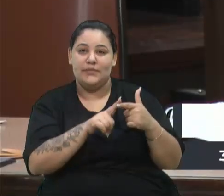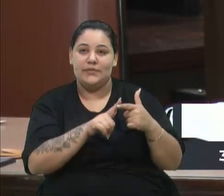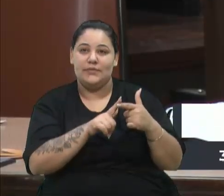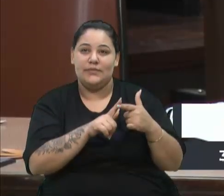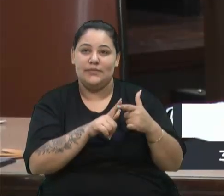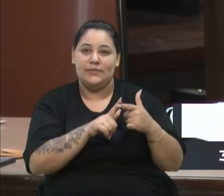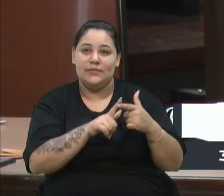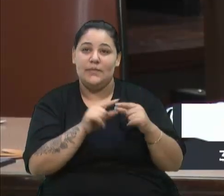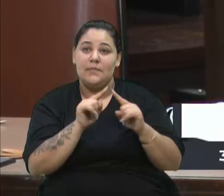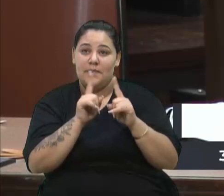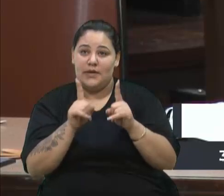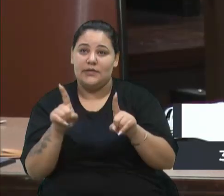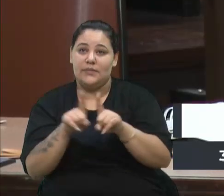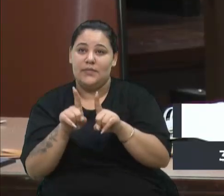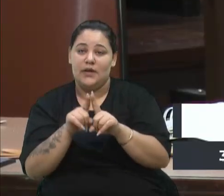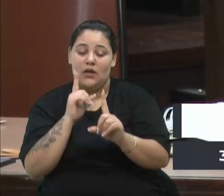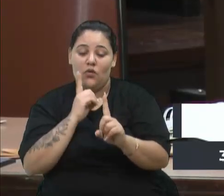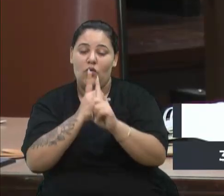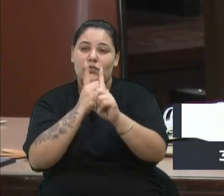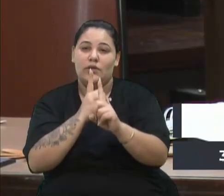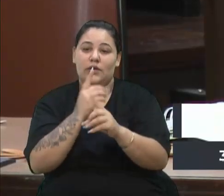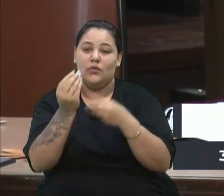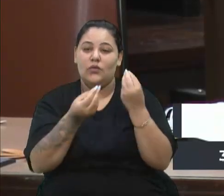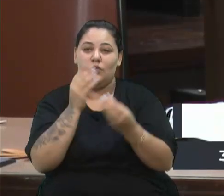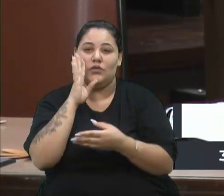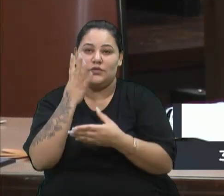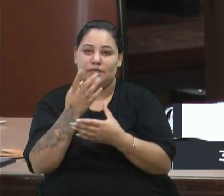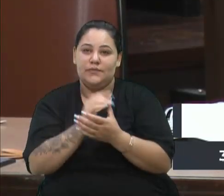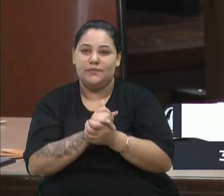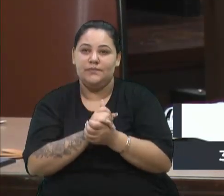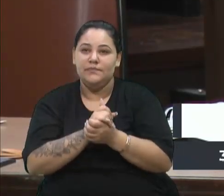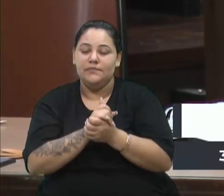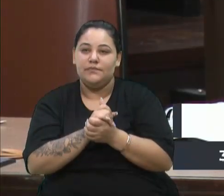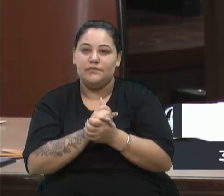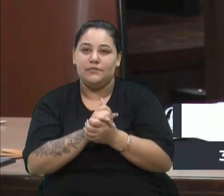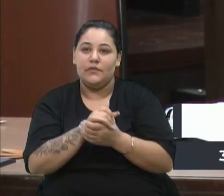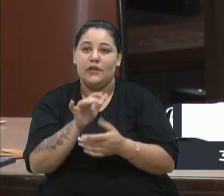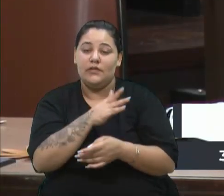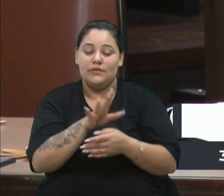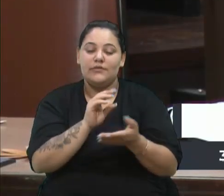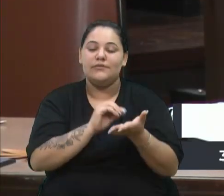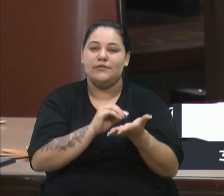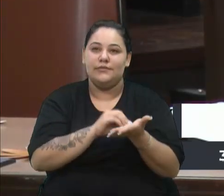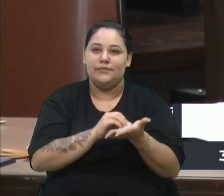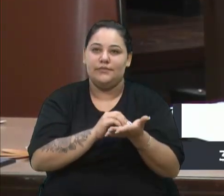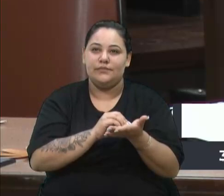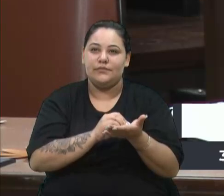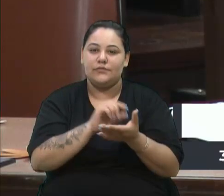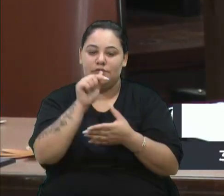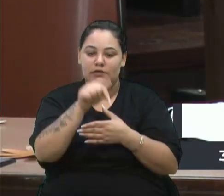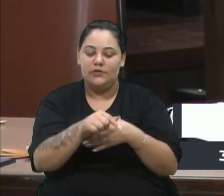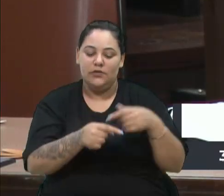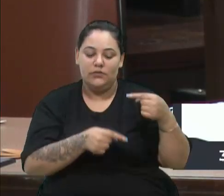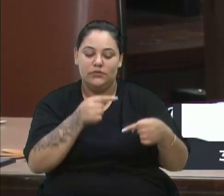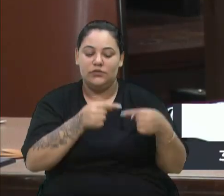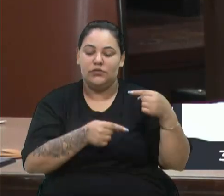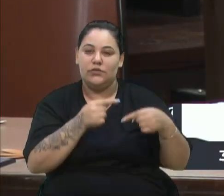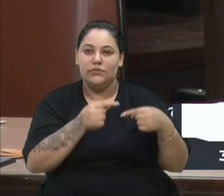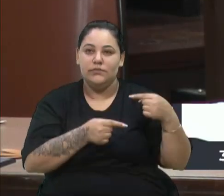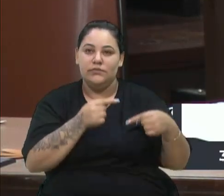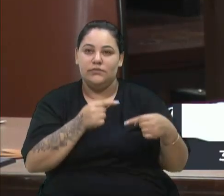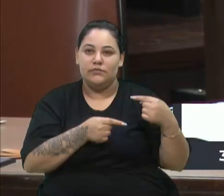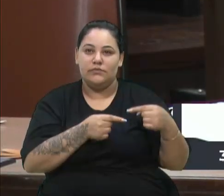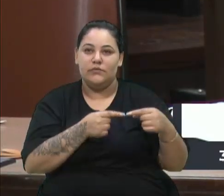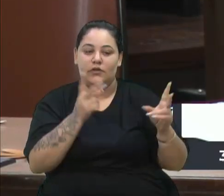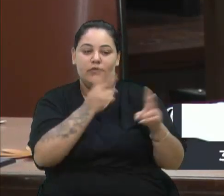também buscar soluções. E é isso que falta muito, muitas vezes, né? A gente fica aqui discutindo o